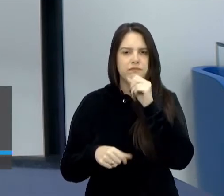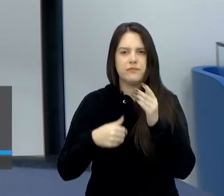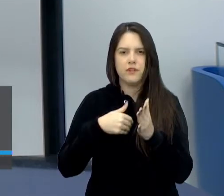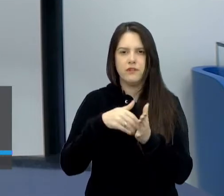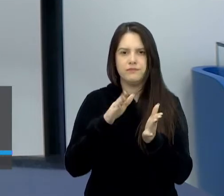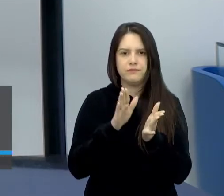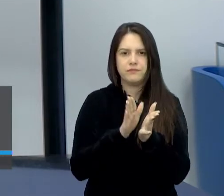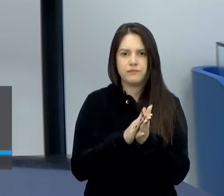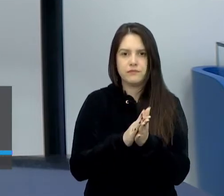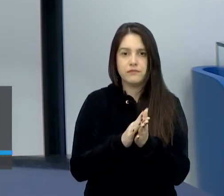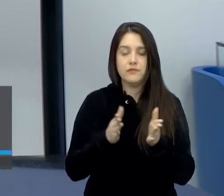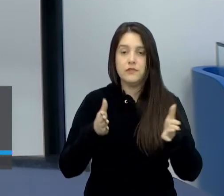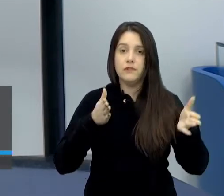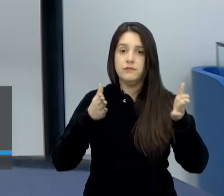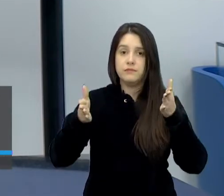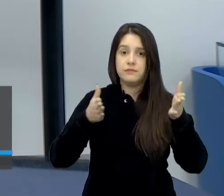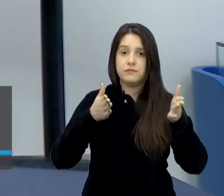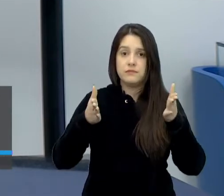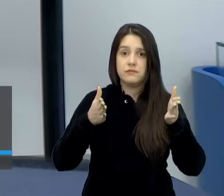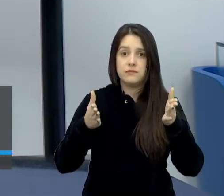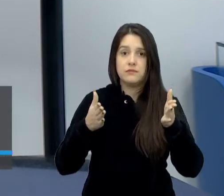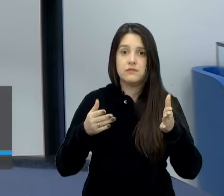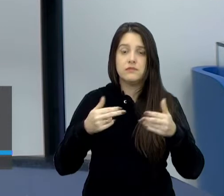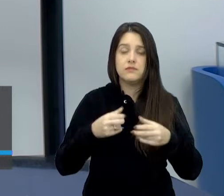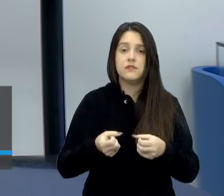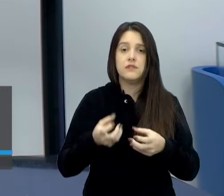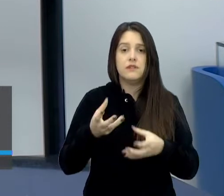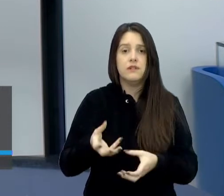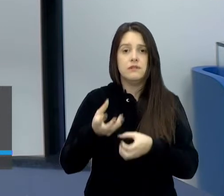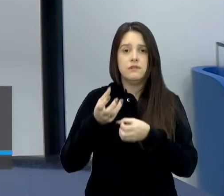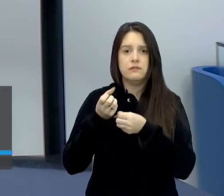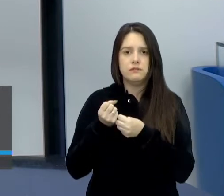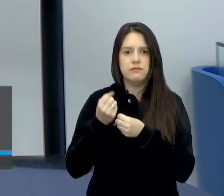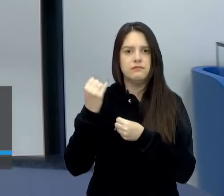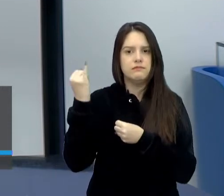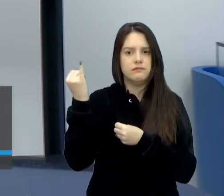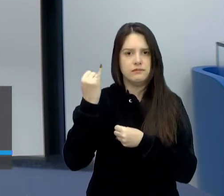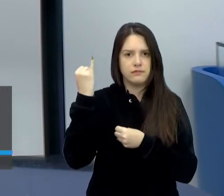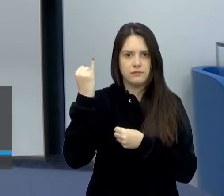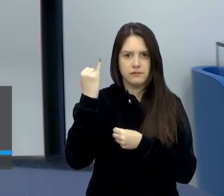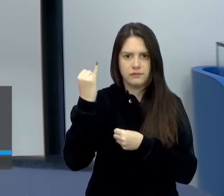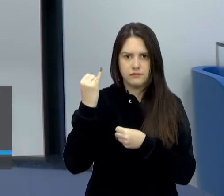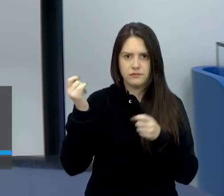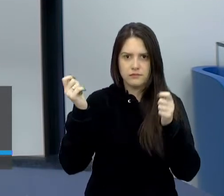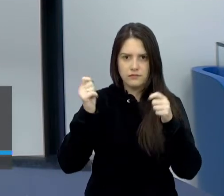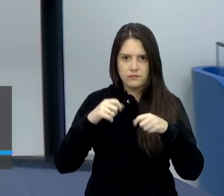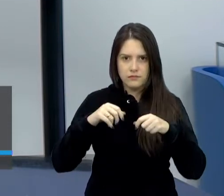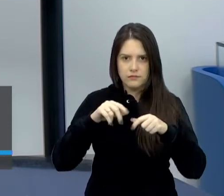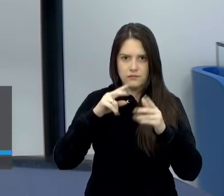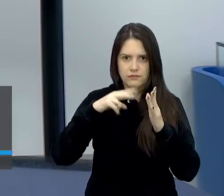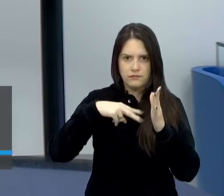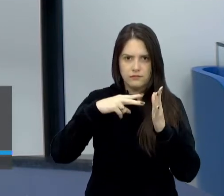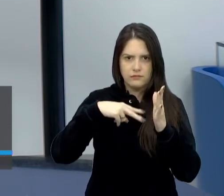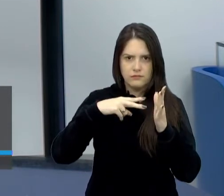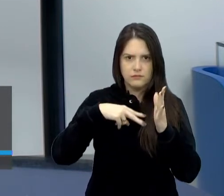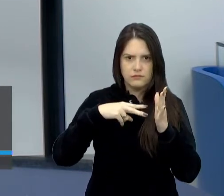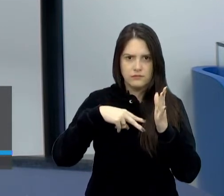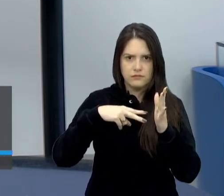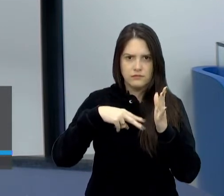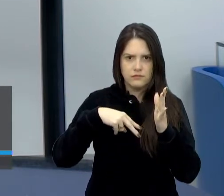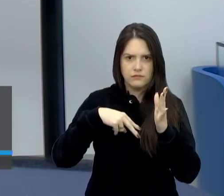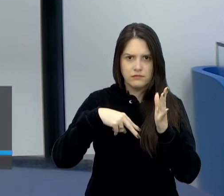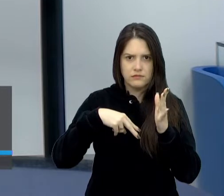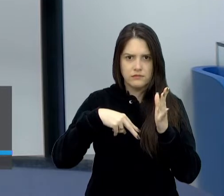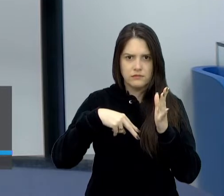talvez se a gente pague antecipado a gente paga até mais barato. Por isso é muito importante aí fazer a leitura de um boleto bancário. Eu